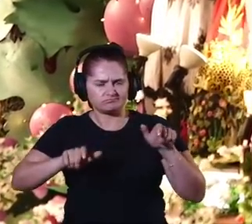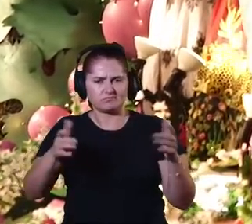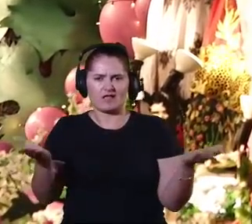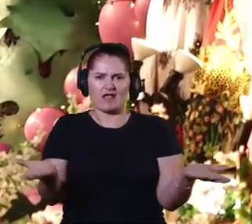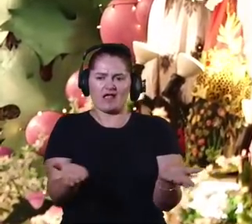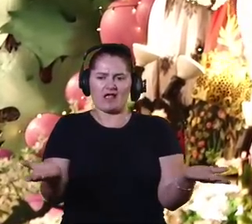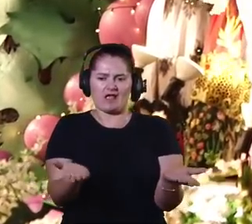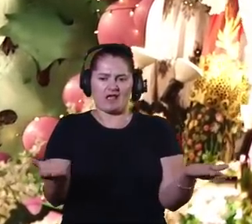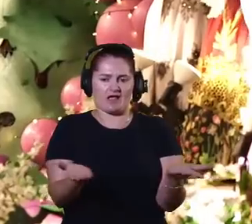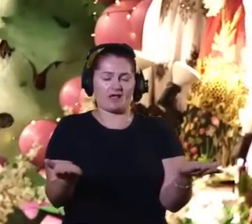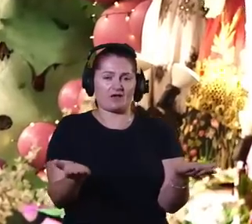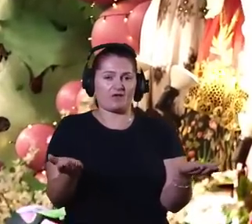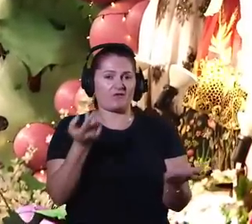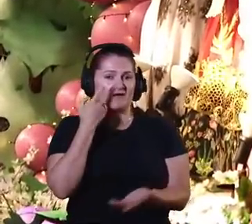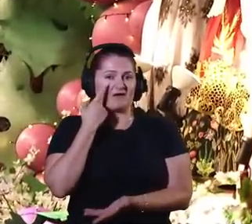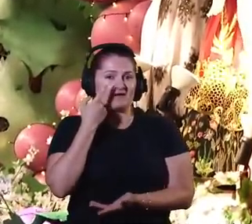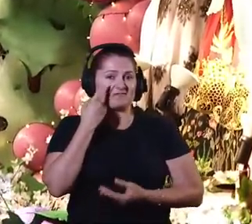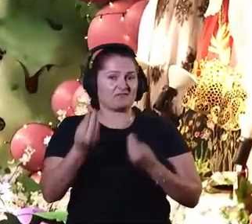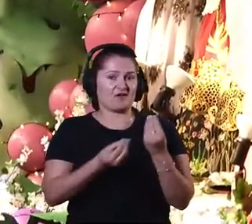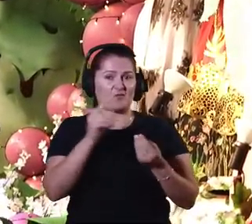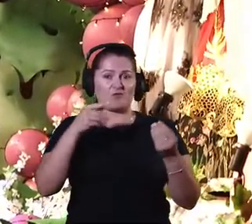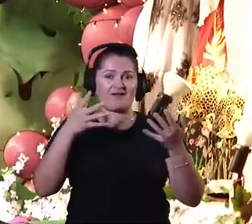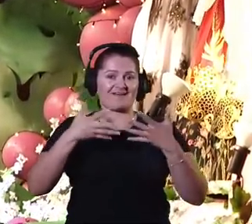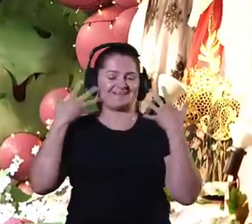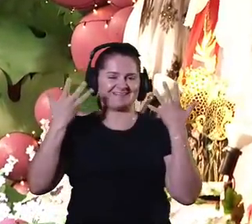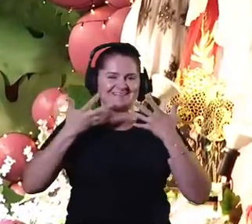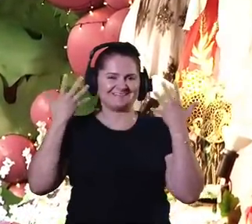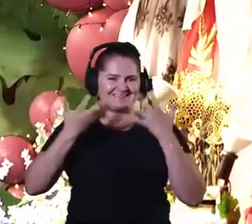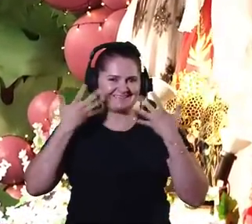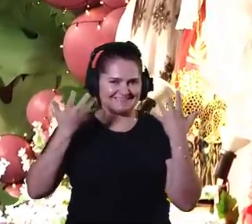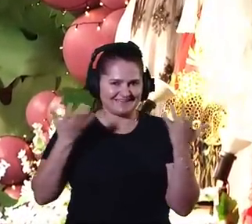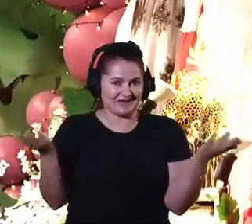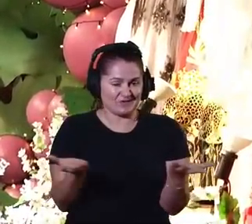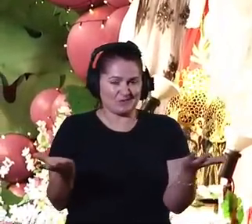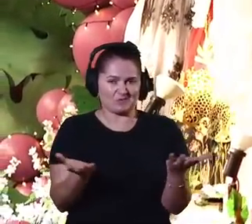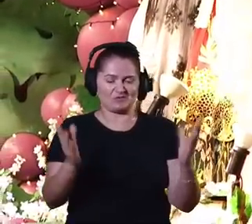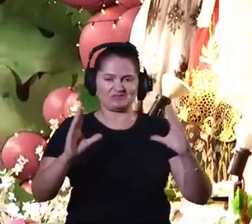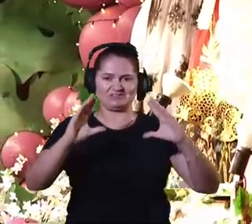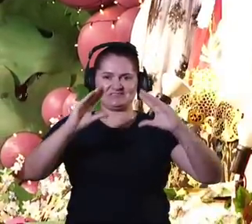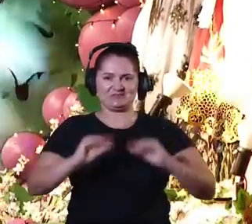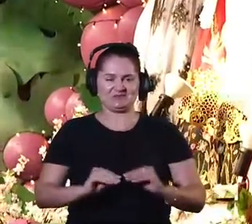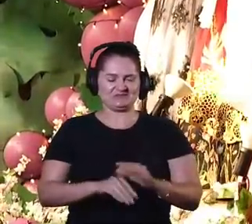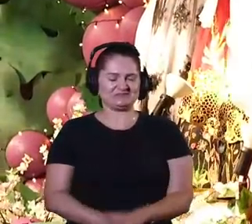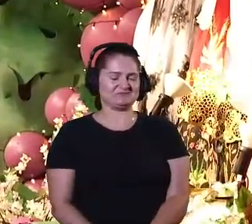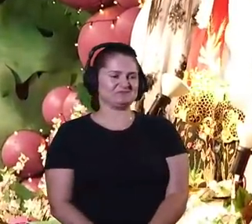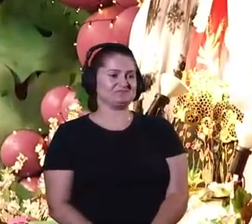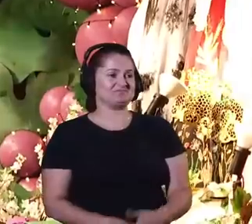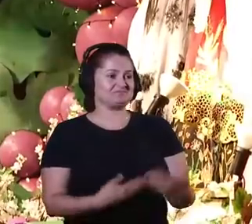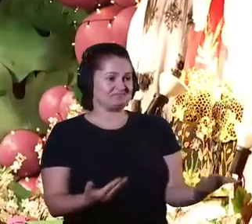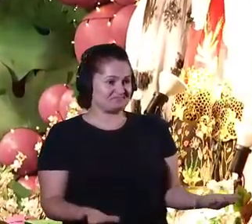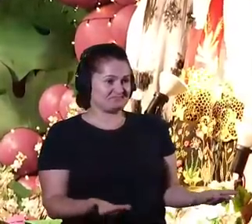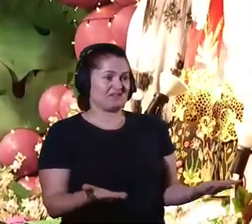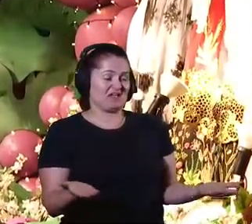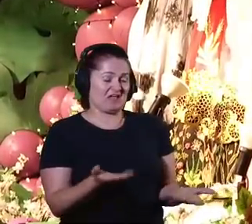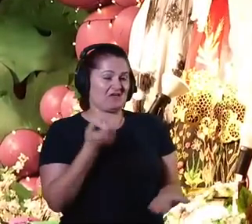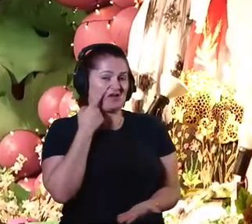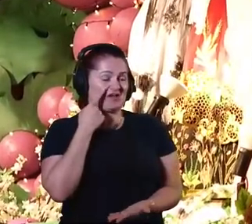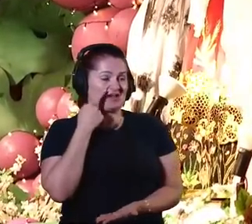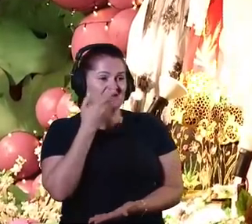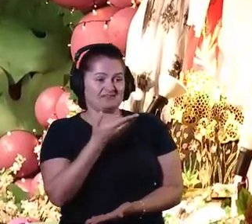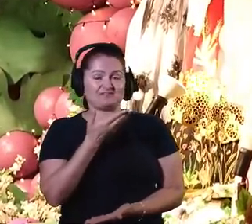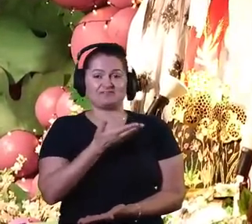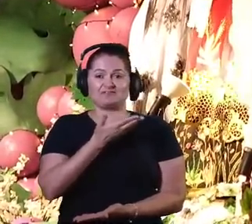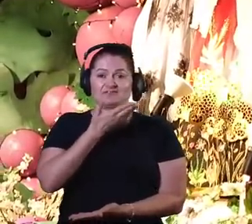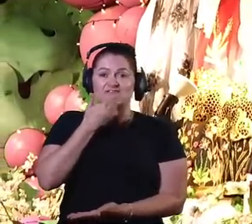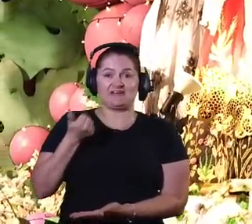imagens tomem conta da grande alegria que passa aqui por esta noite. Thales, vale a pena fazer o registro,